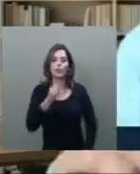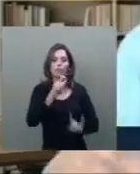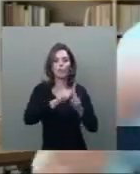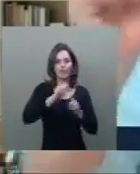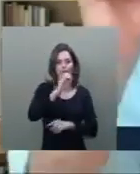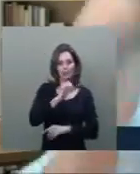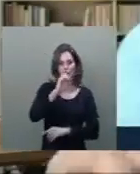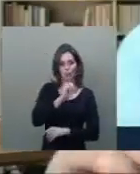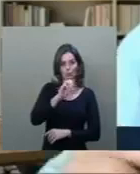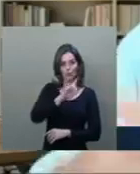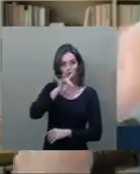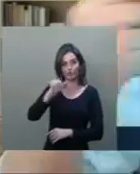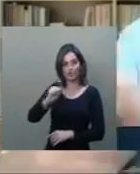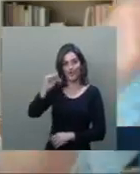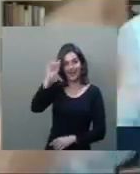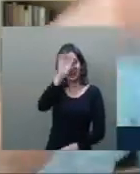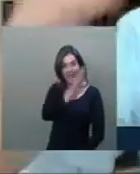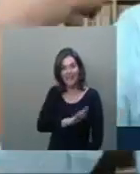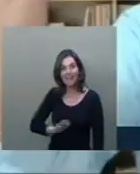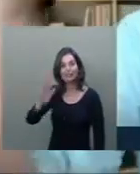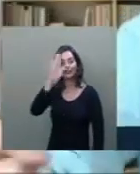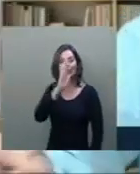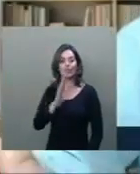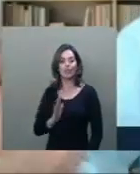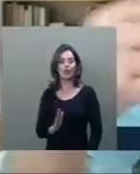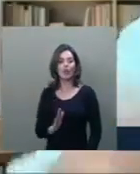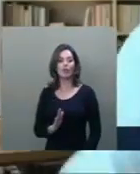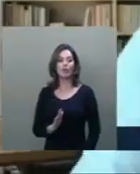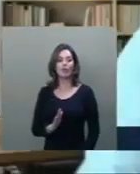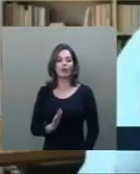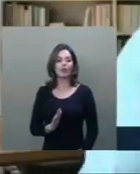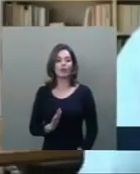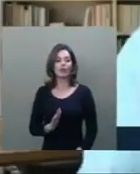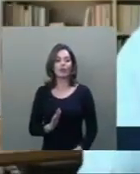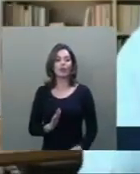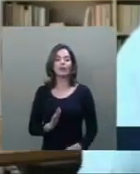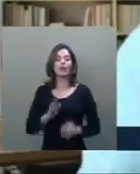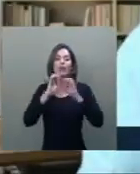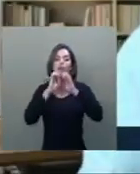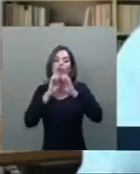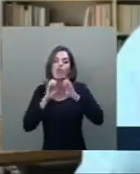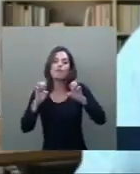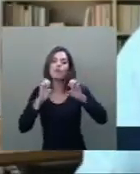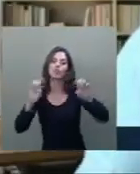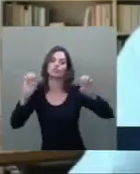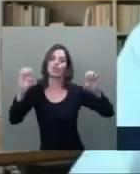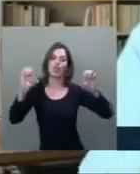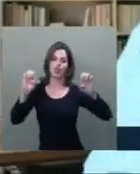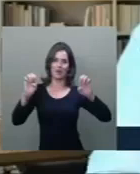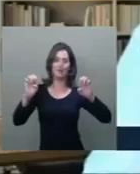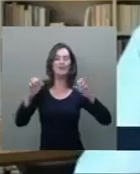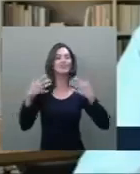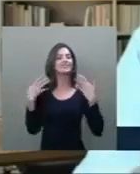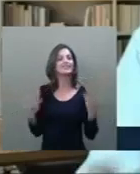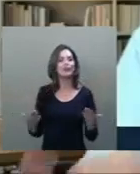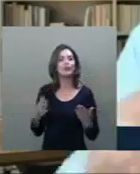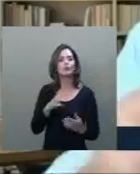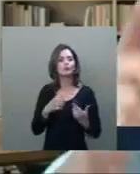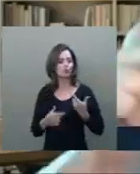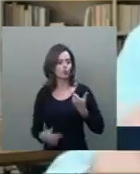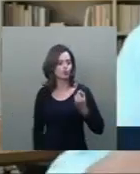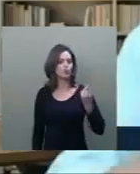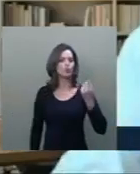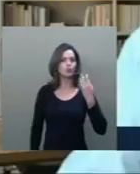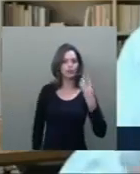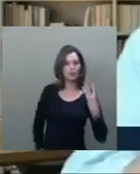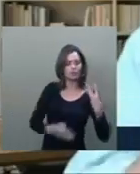Dia Nacional da Proclamação do Evangelho. E aí mostra que desde 2003, governos